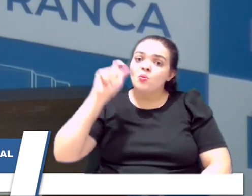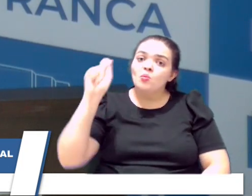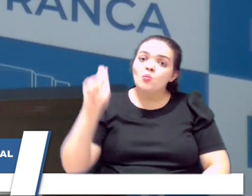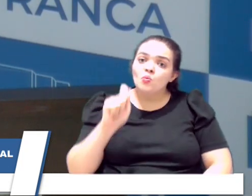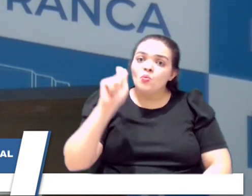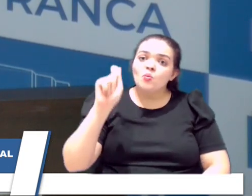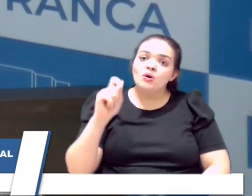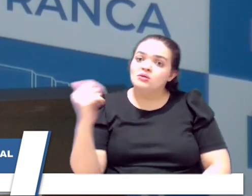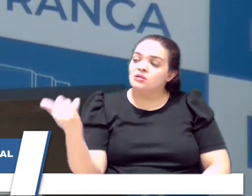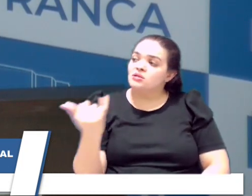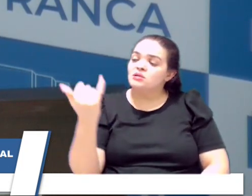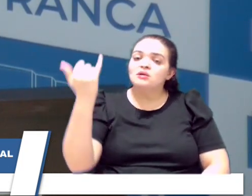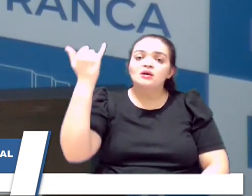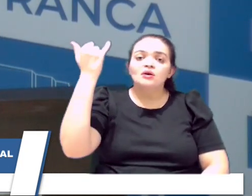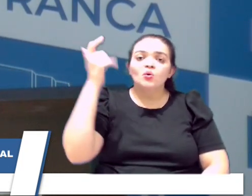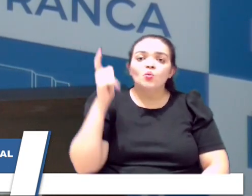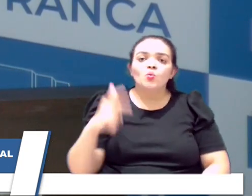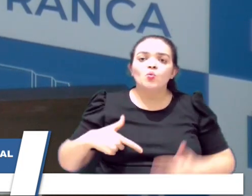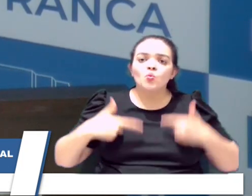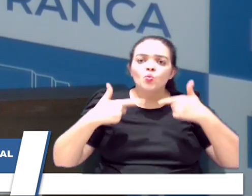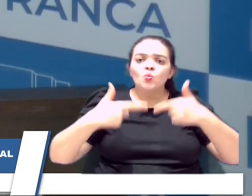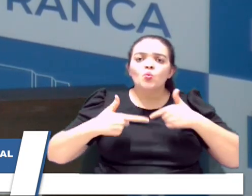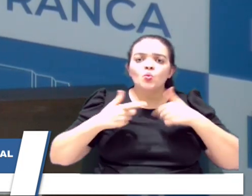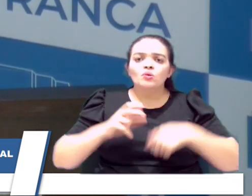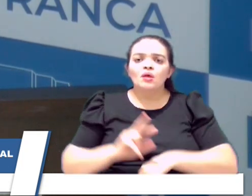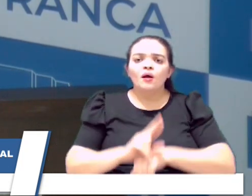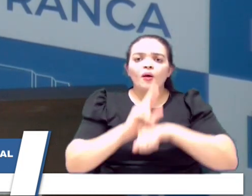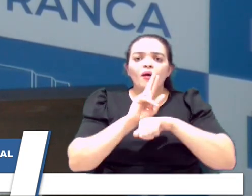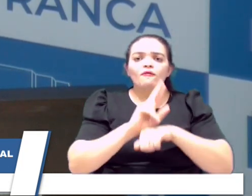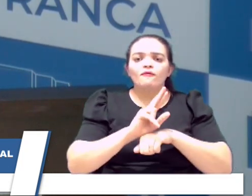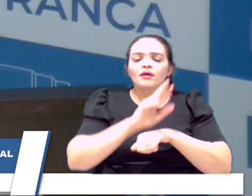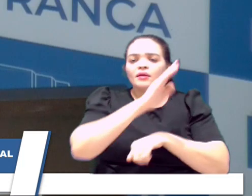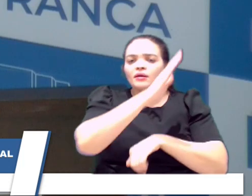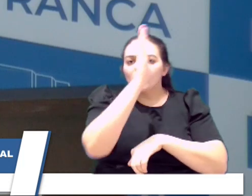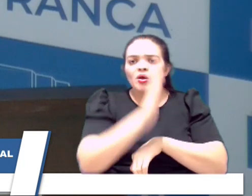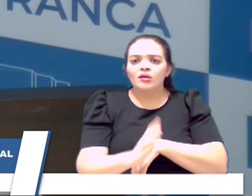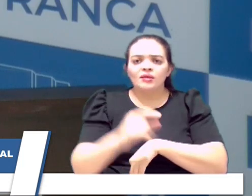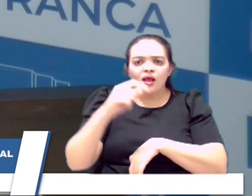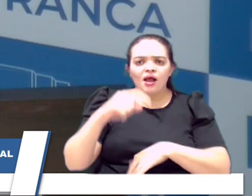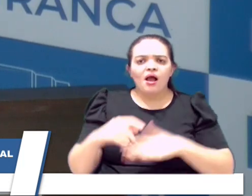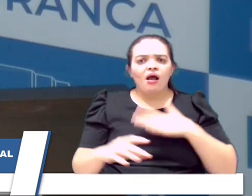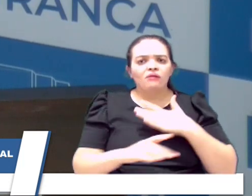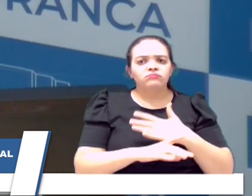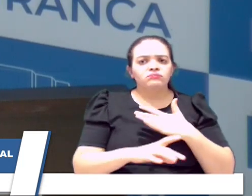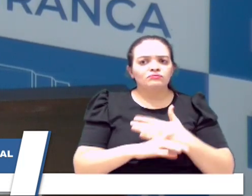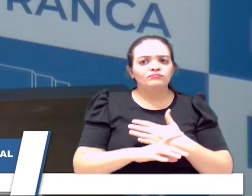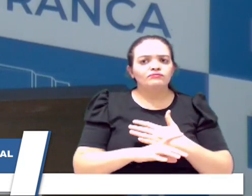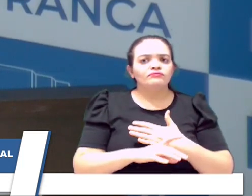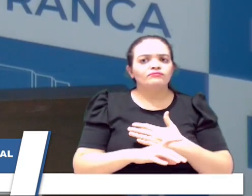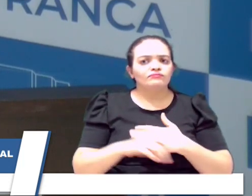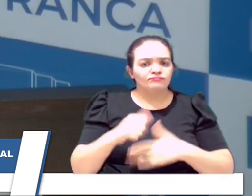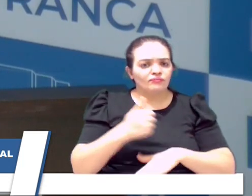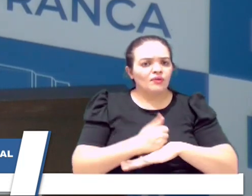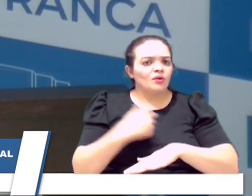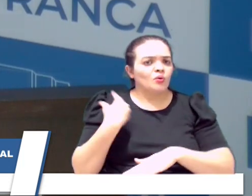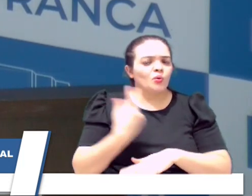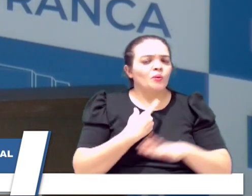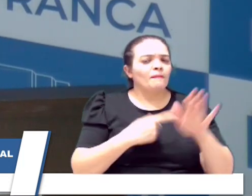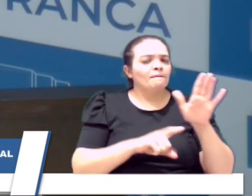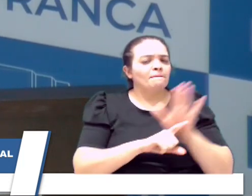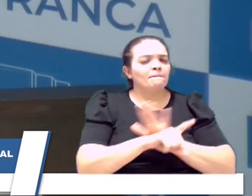tão importante, que faz uma luta que é referência no nosso país, aqui na cidade de Franca, a gente também está aqui para perguntar